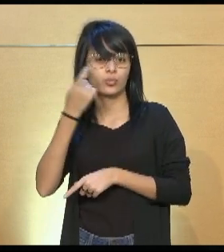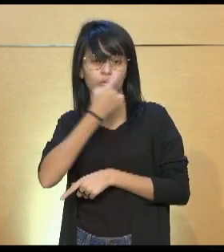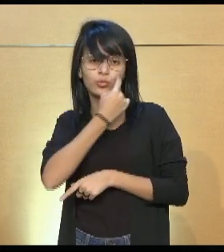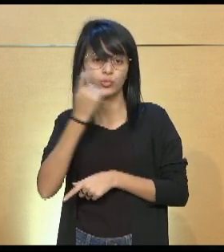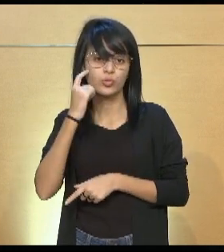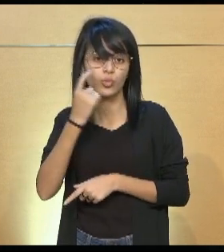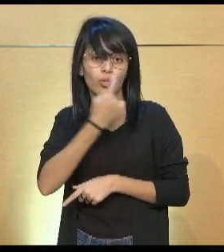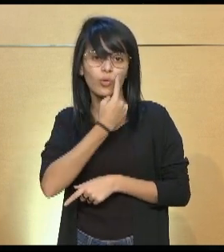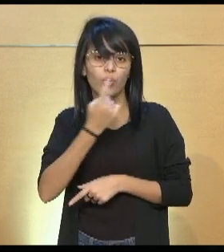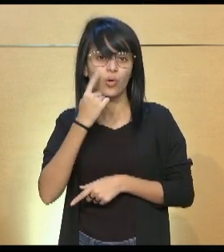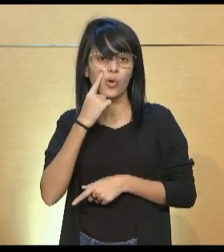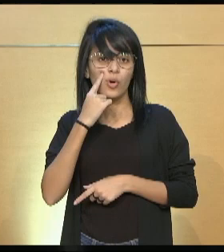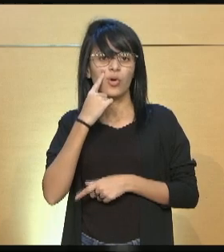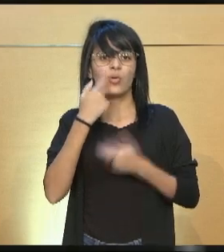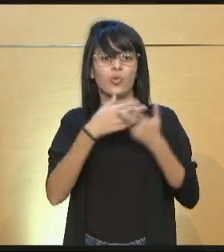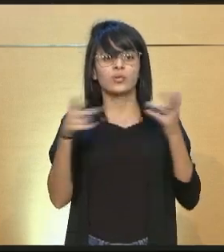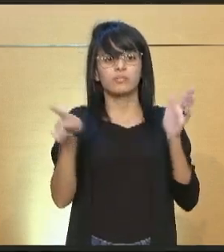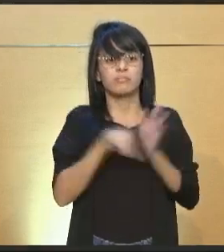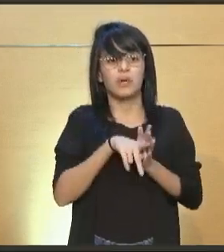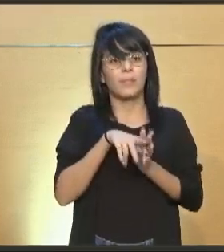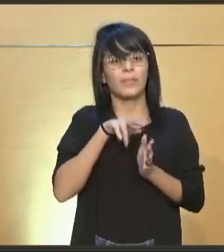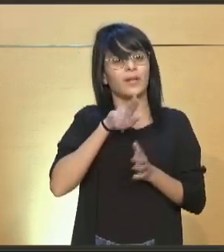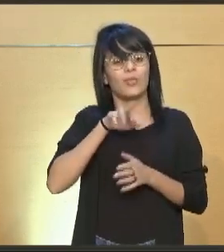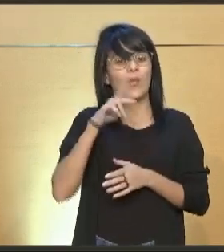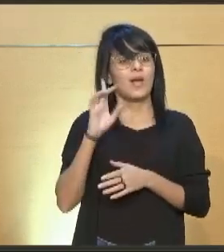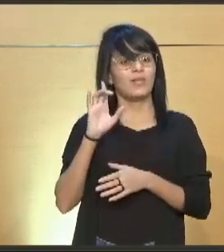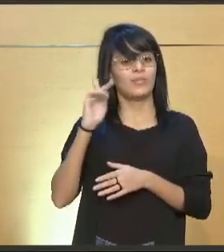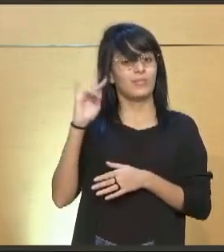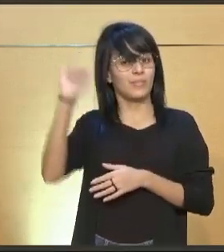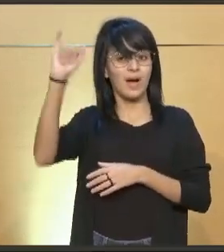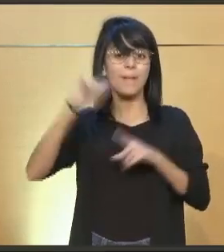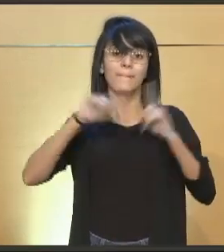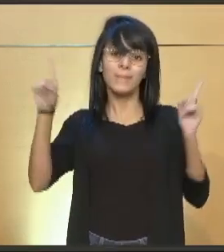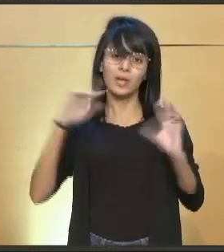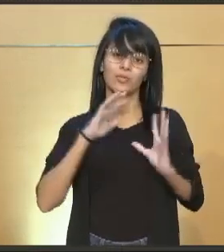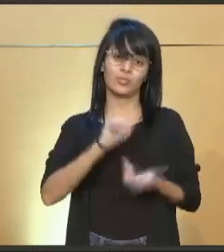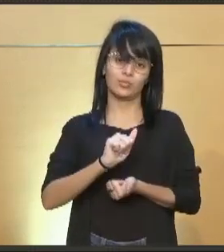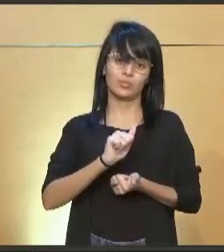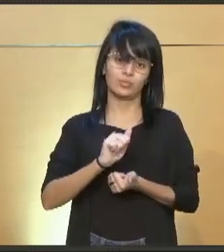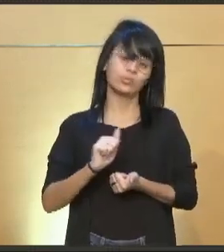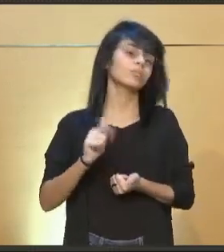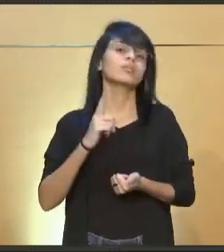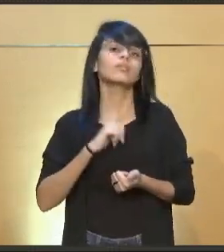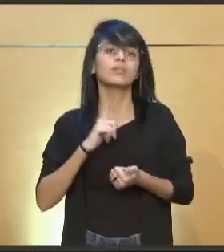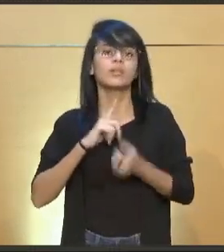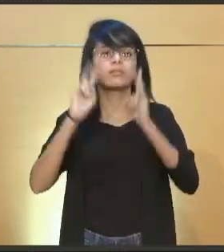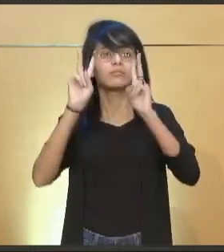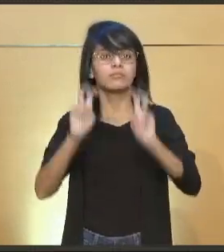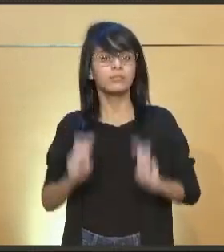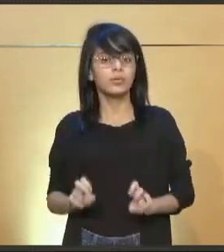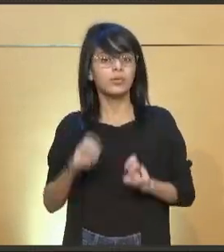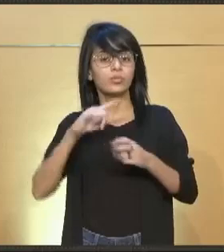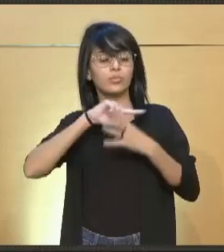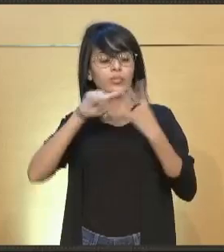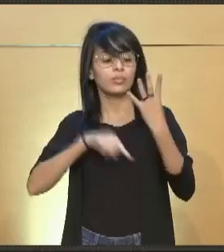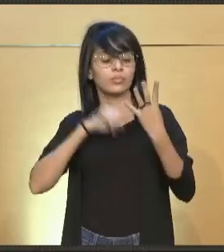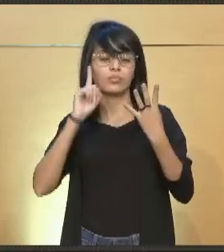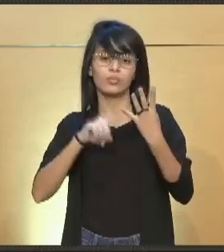Pai, mas do mundo. O autor vai criar 4 tópicos nessa lição, então estou basicamente no 4º